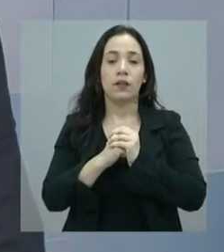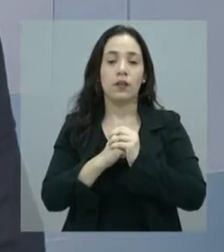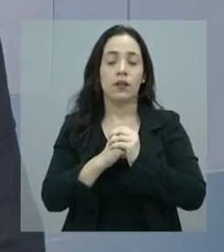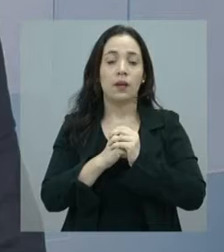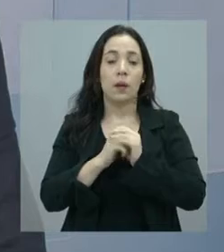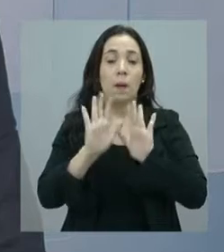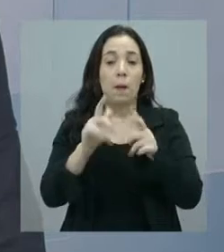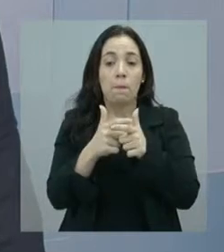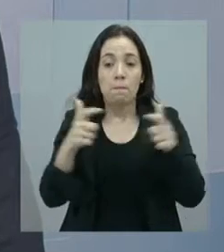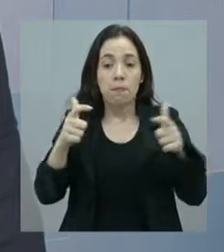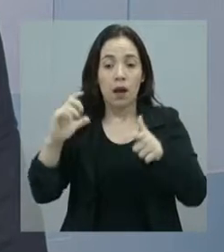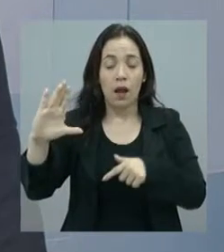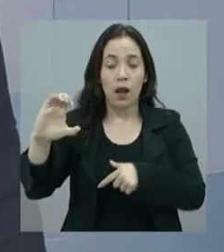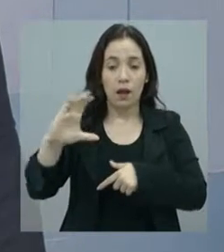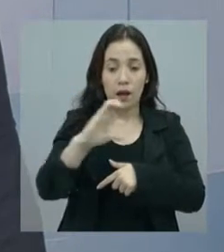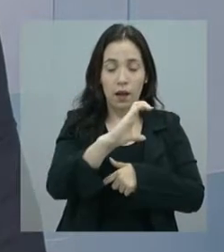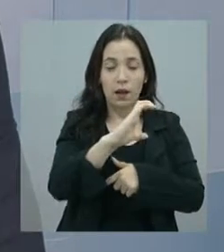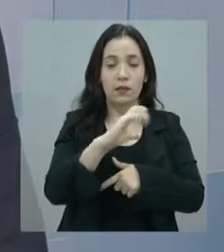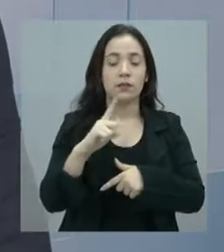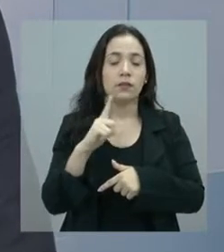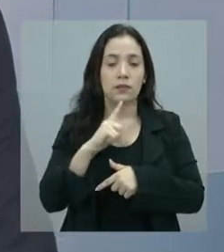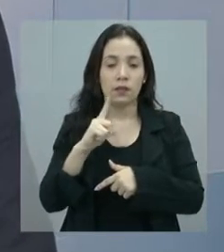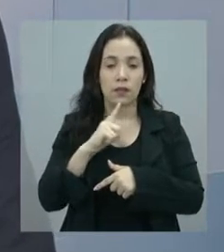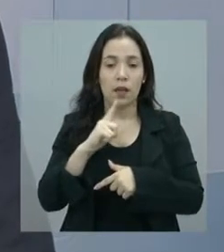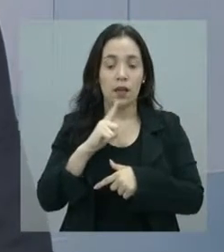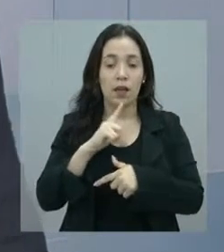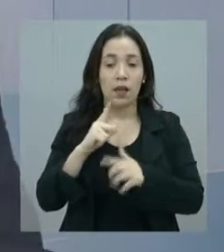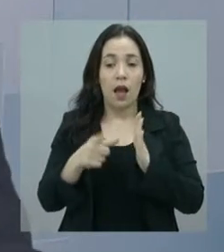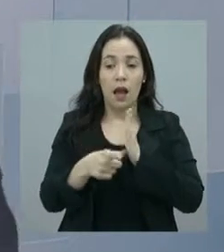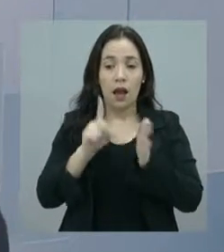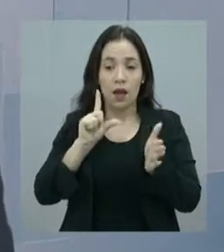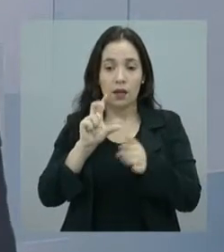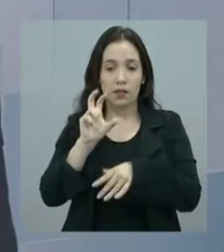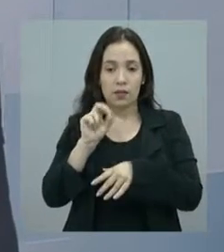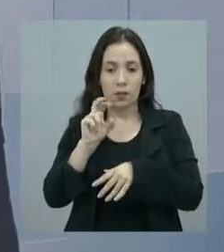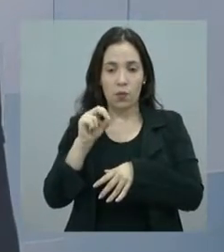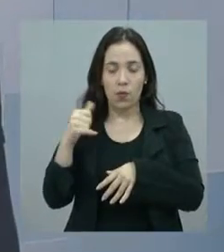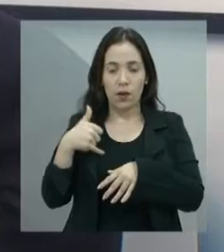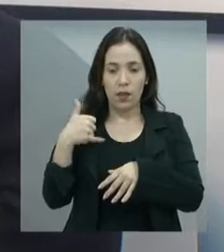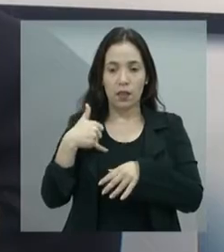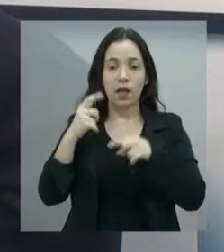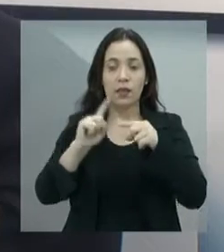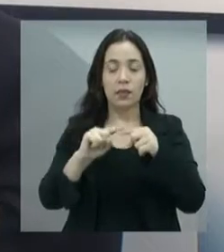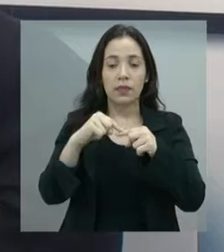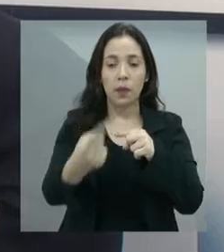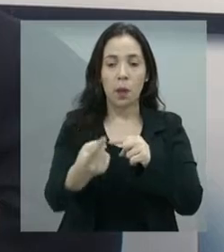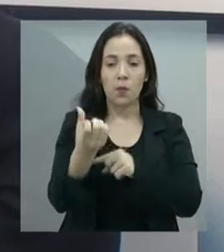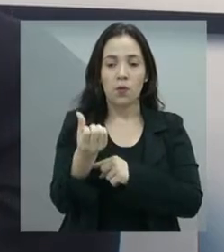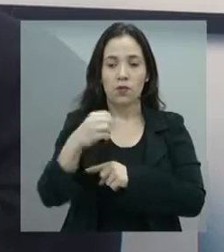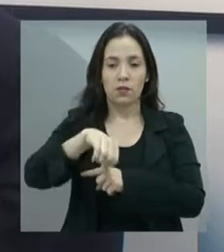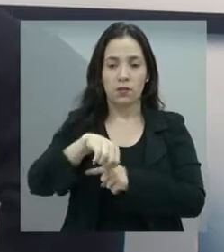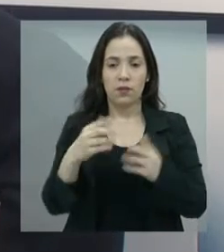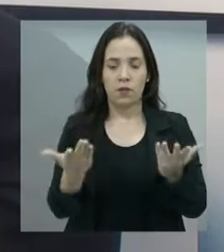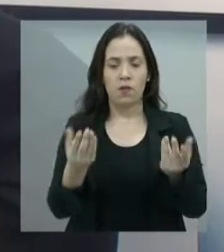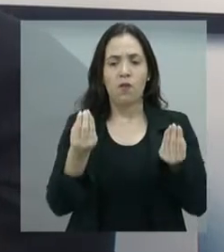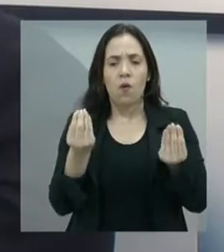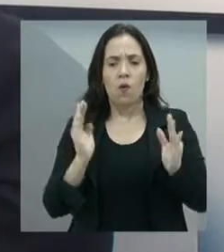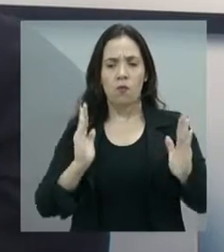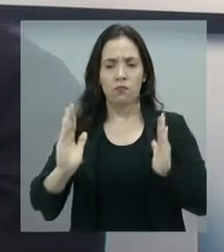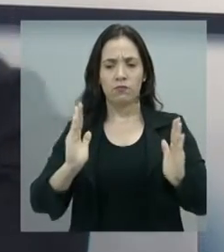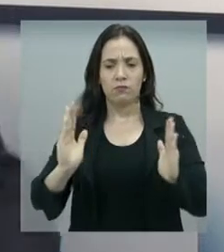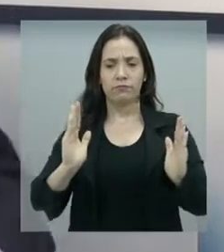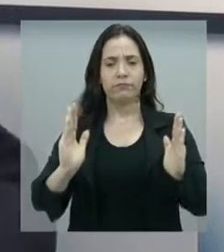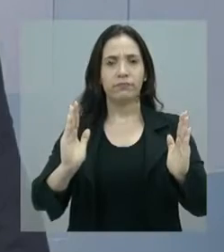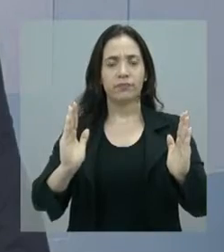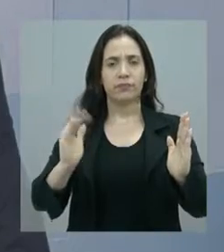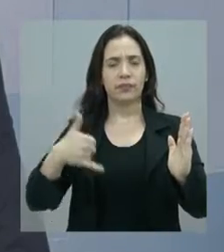parte dos cânceres, 52%, estão antes dos 50 e depois dos 69. Então está errado. Então, na verdade... Está tudo